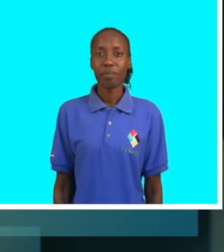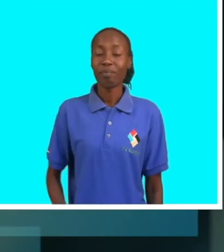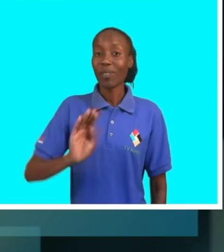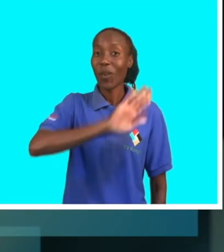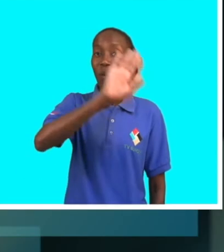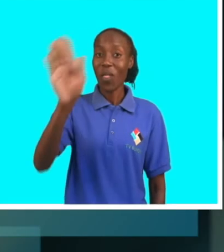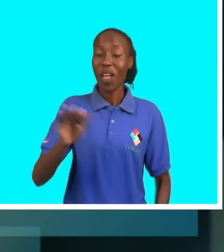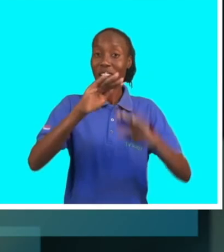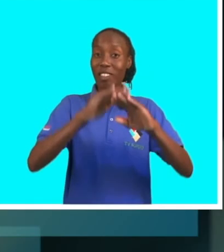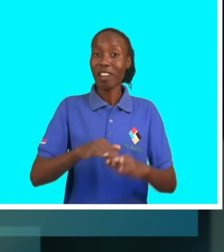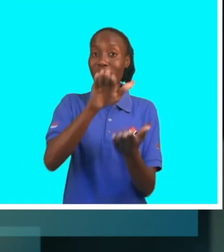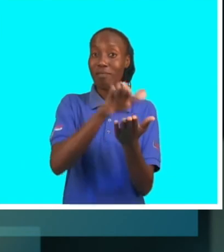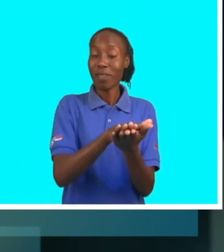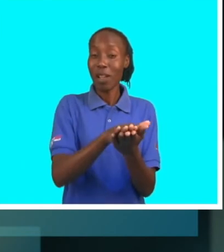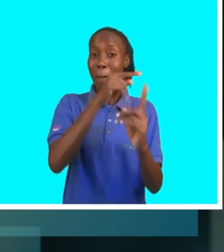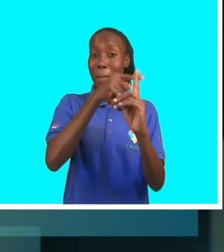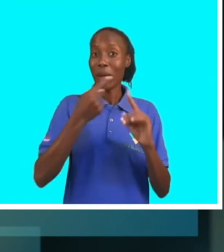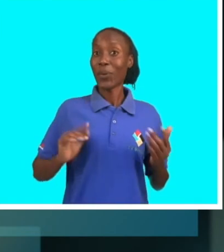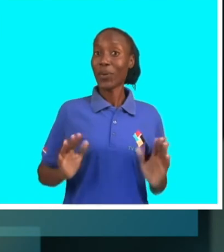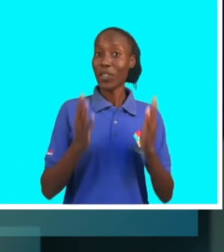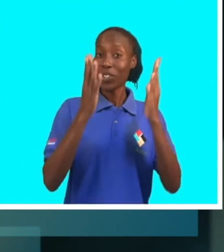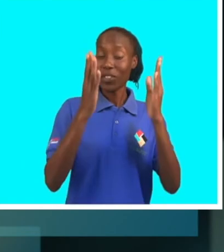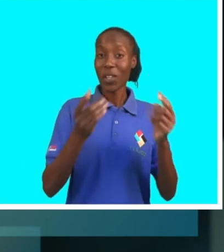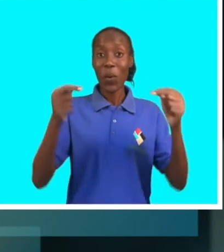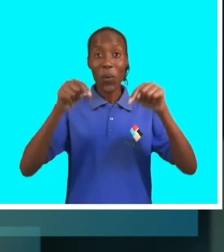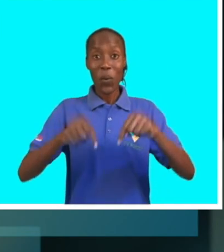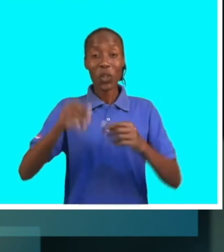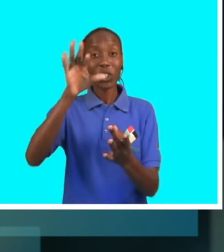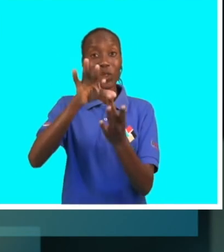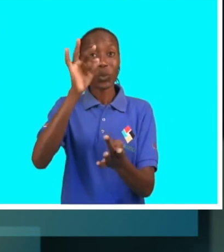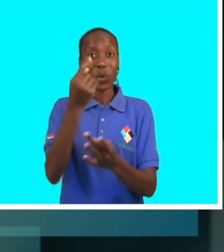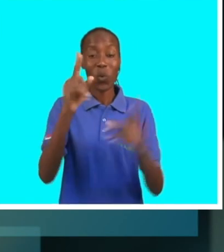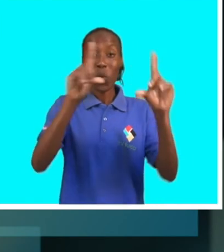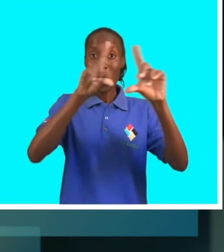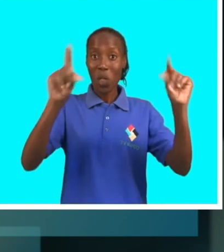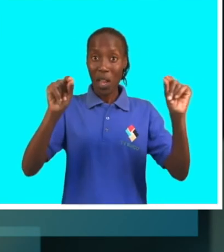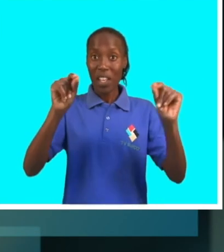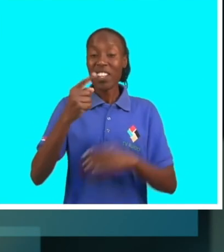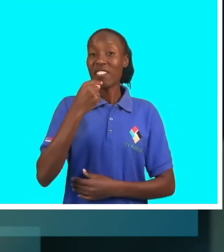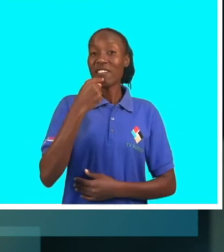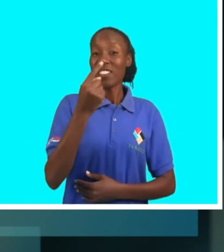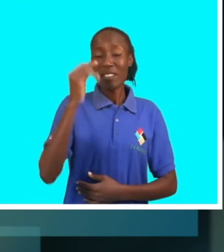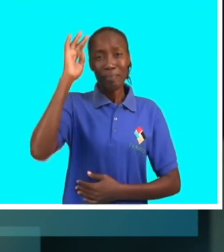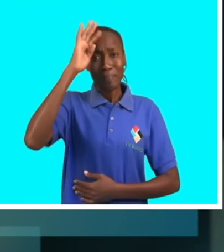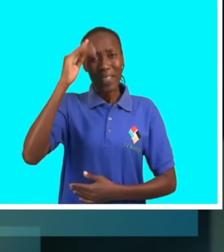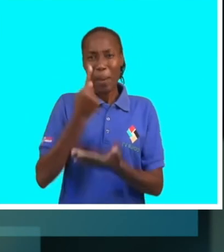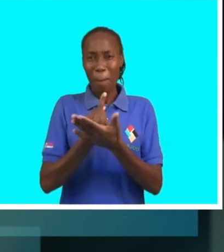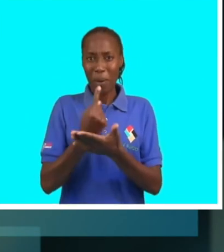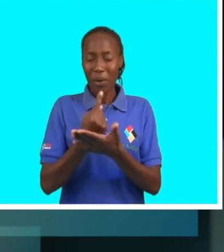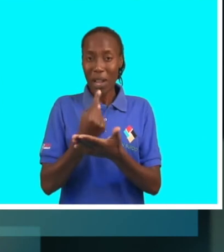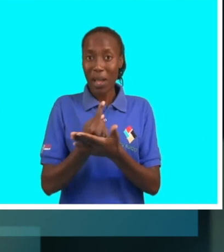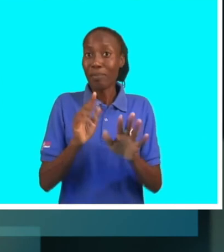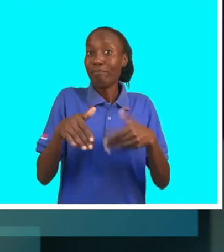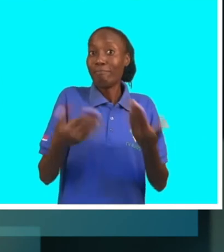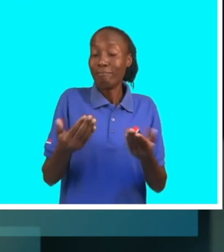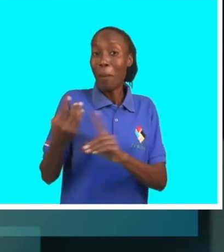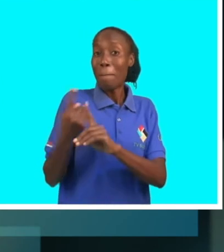Olá, está no ar do espaço Mais Vida. Hoje, escolhemos um tema que achamos pertinente.